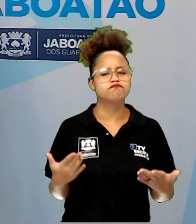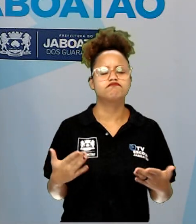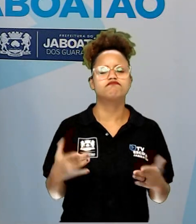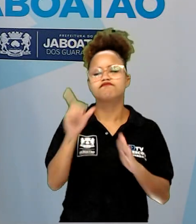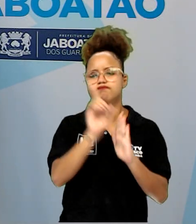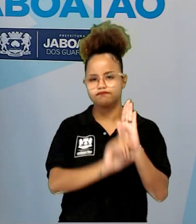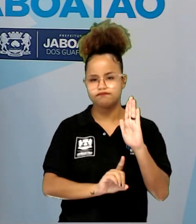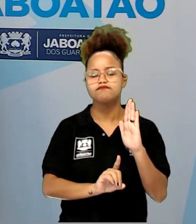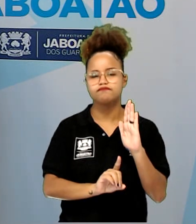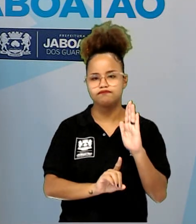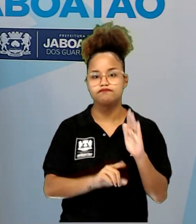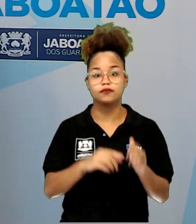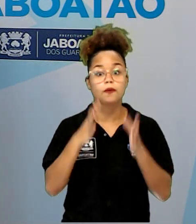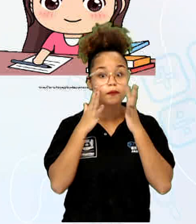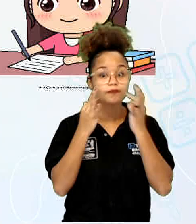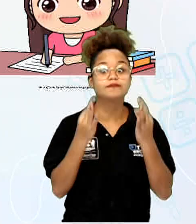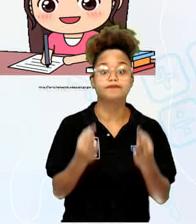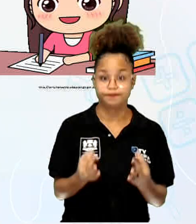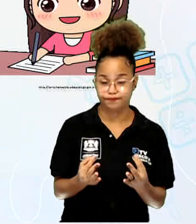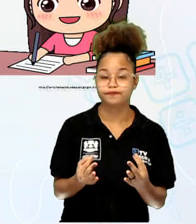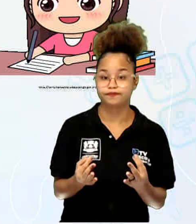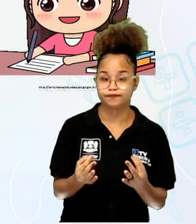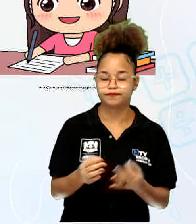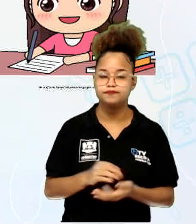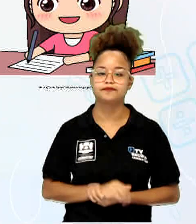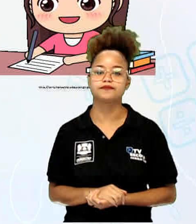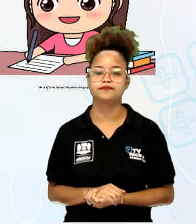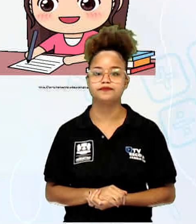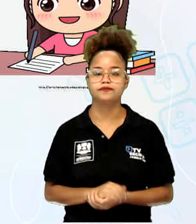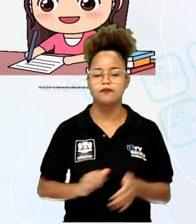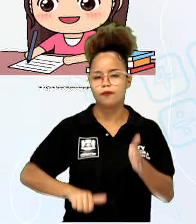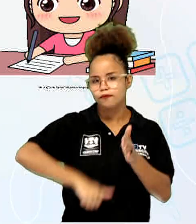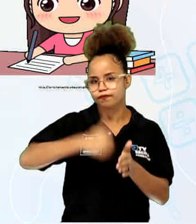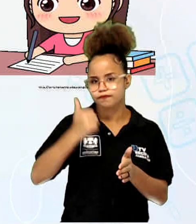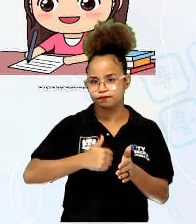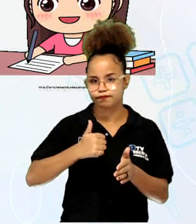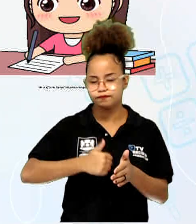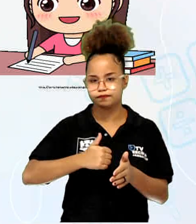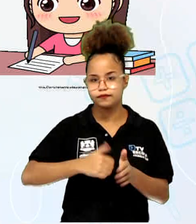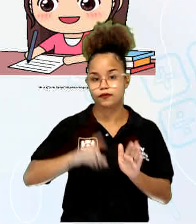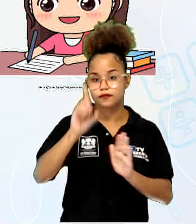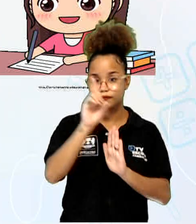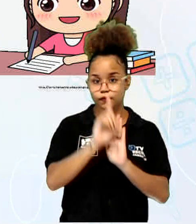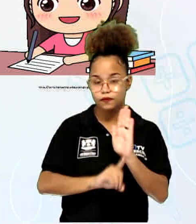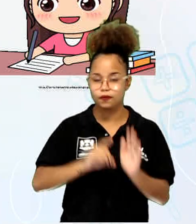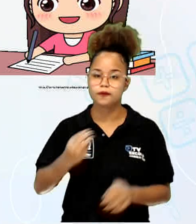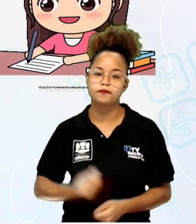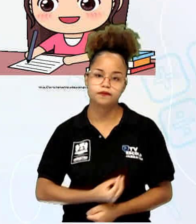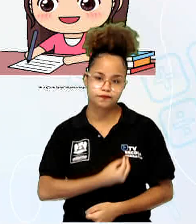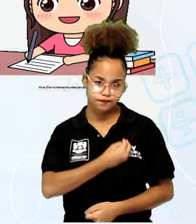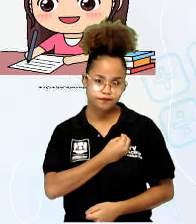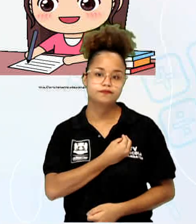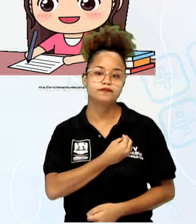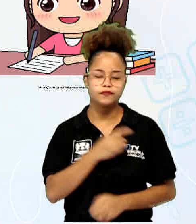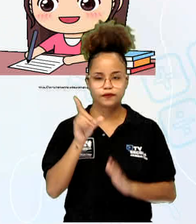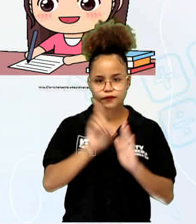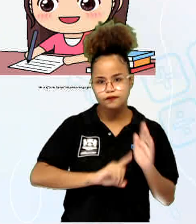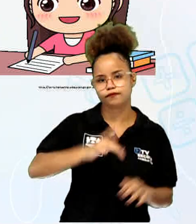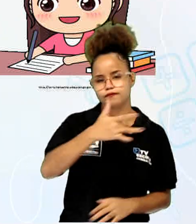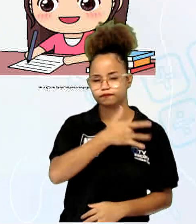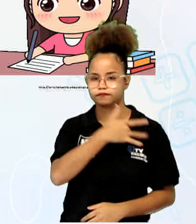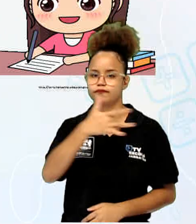esses direitos? Presta bem atenção aqui. Primeiro, direito à vida, direito à